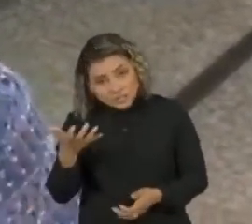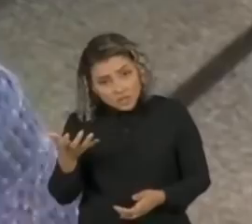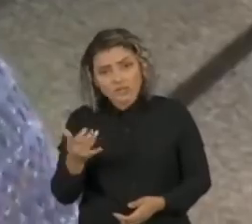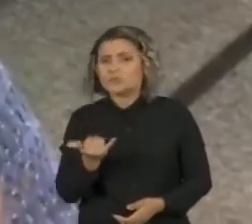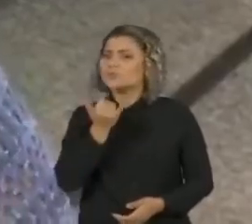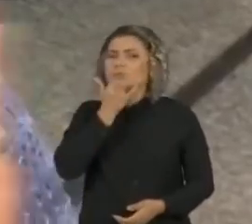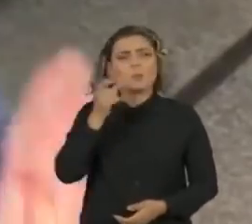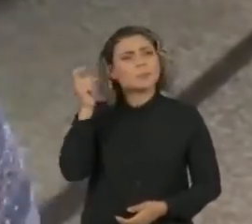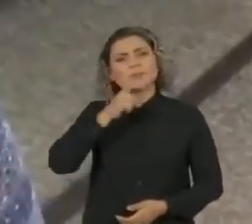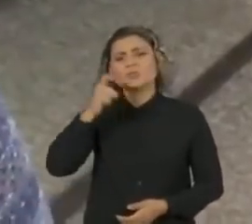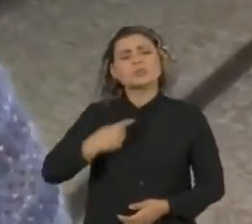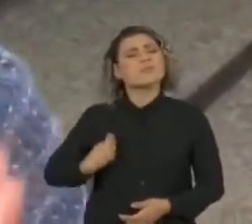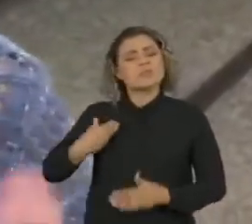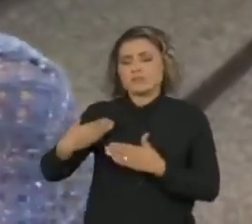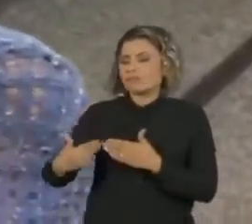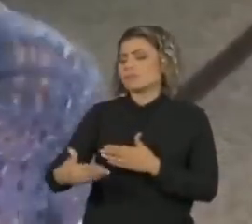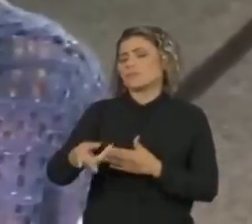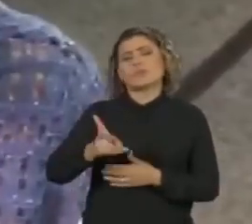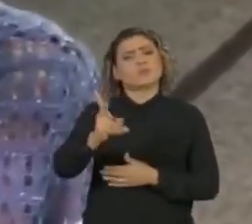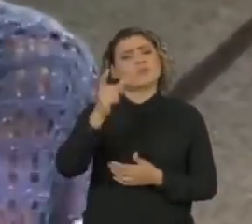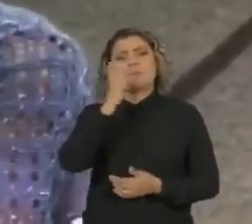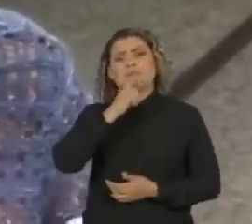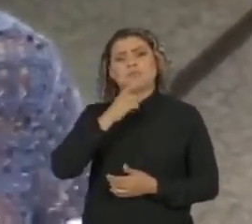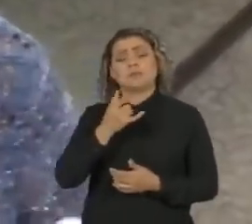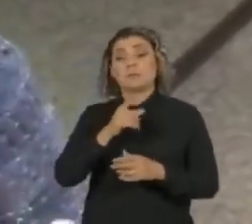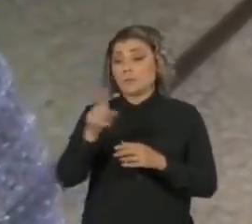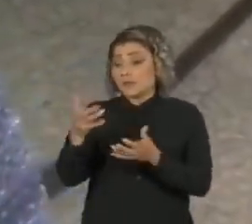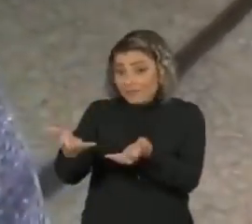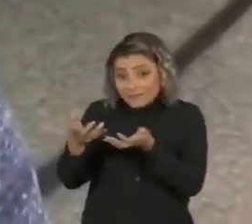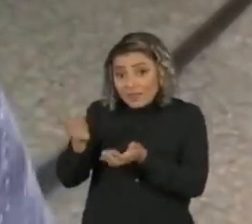tem jeito, vai passar a vida mentindo. Porém, quem quiser